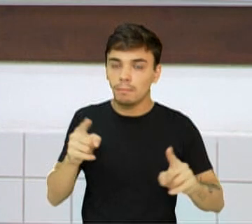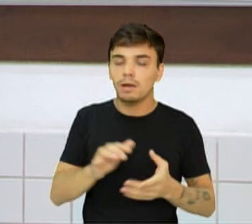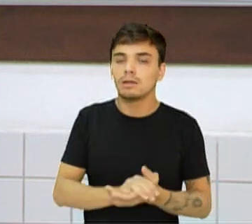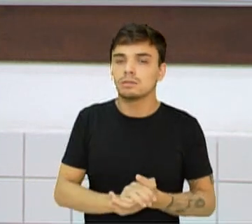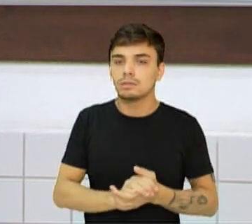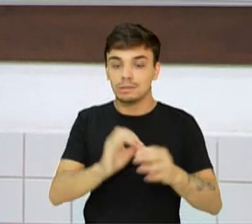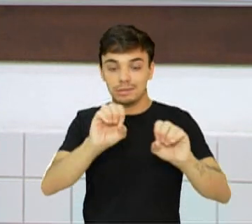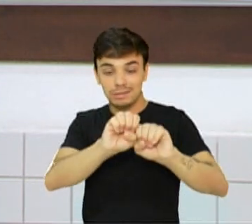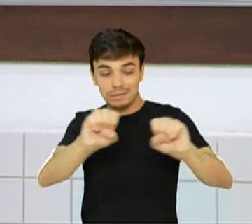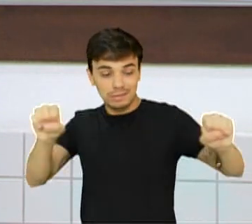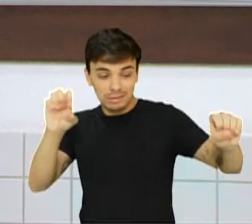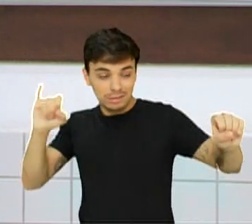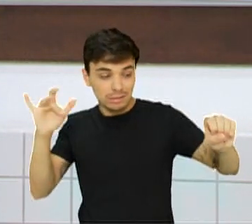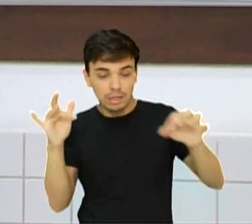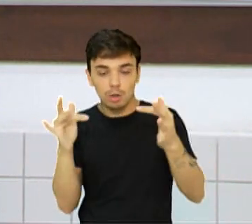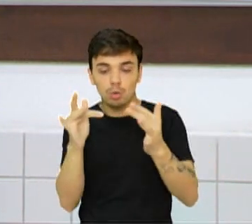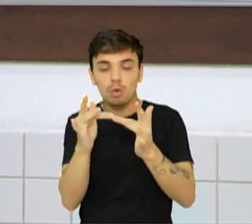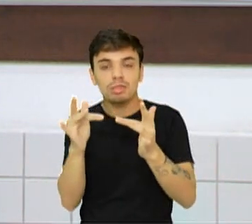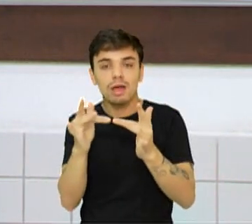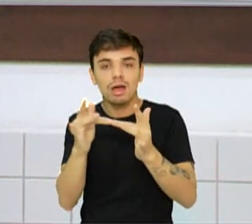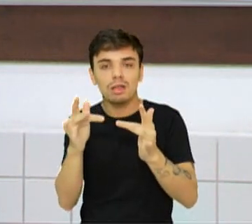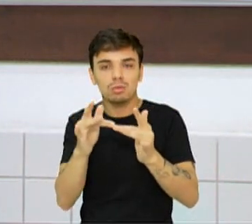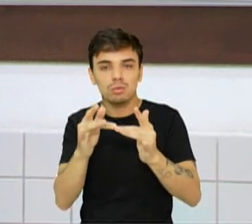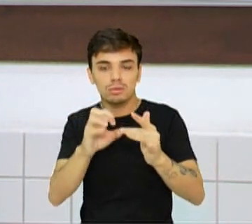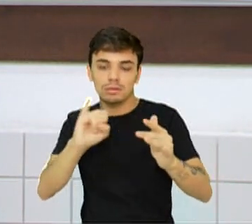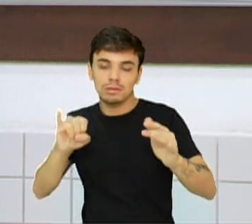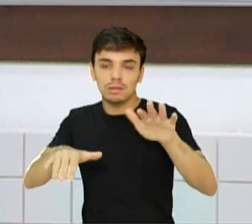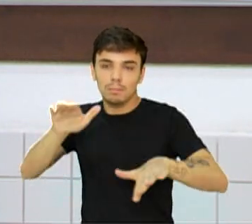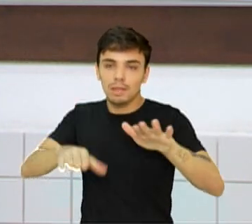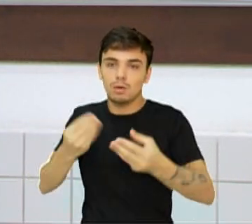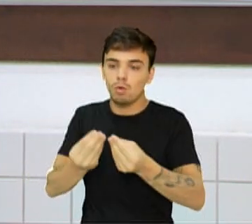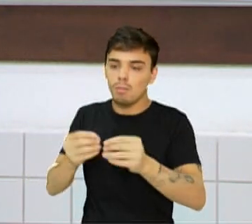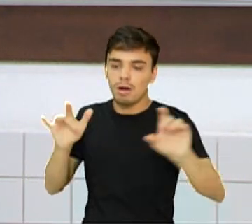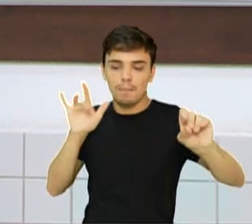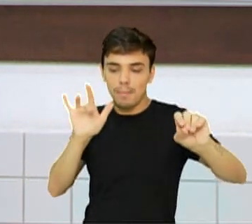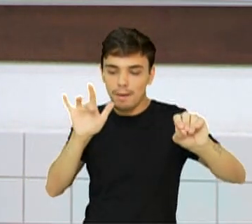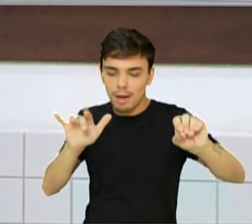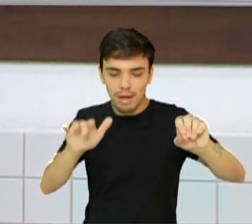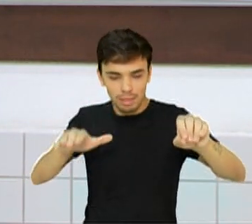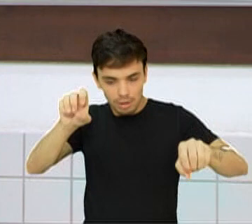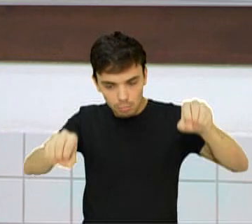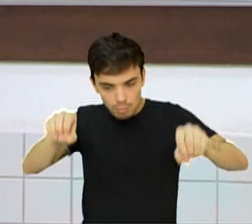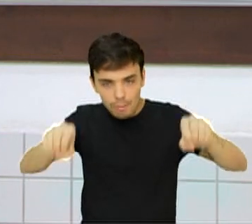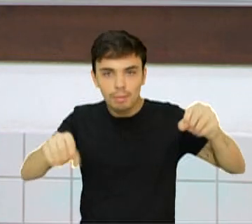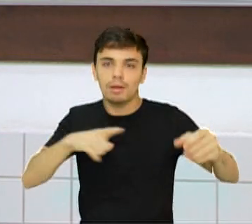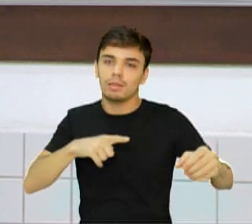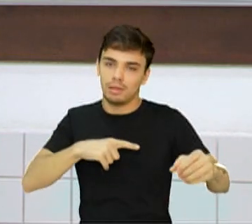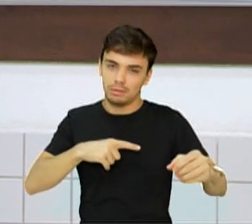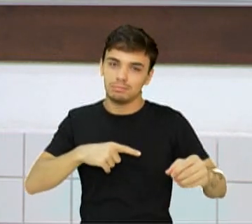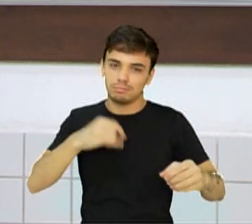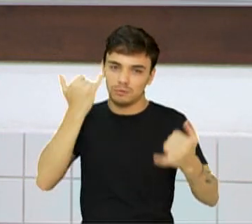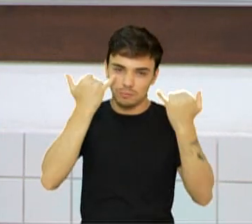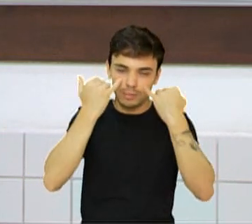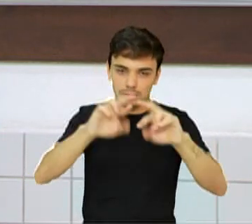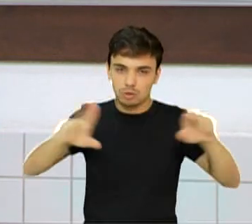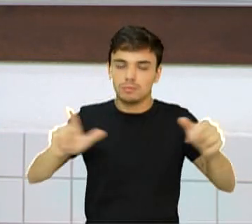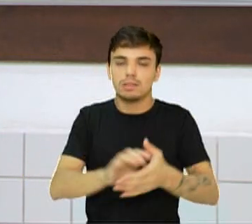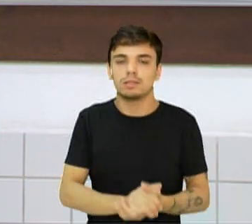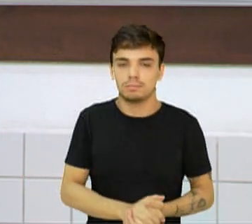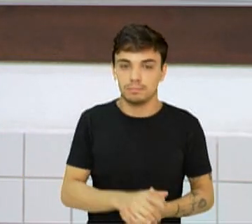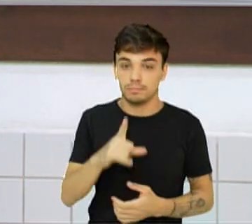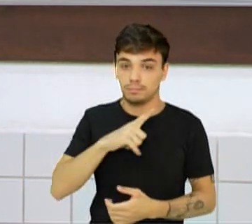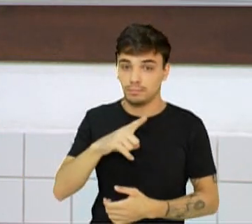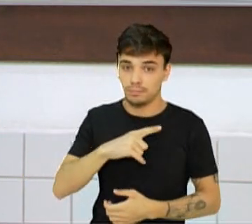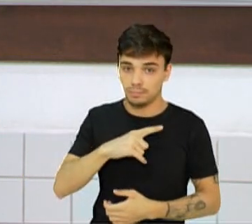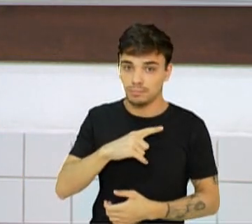ao tocar na corda, conforme o ritmo que eu toco na corda, eu posso ter uma informação diferente, né? Então eu posso ter um